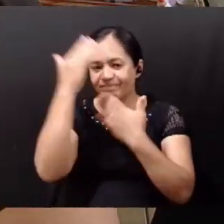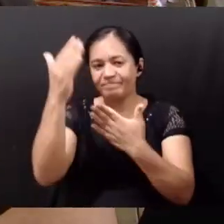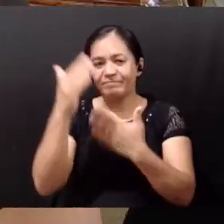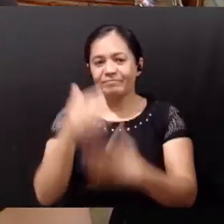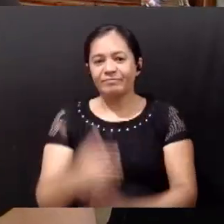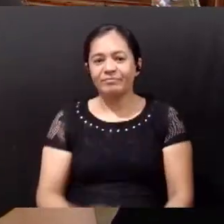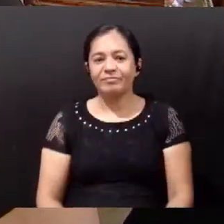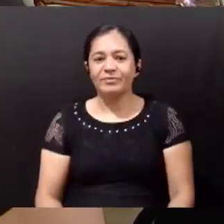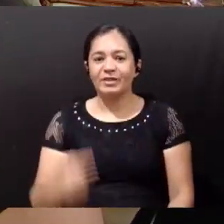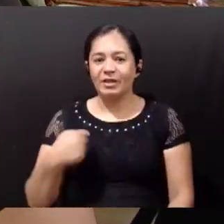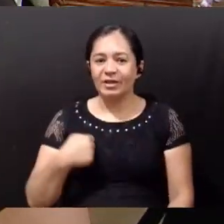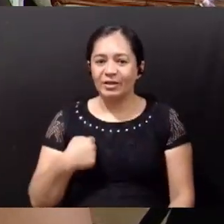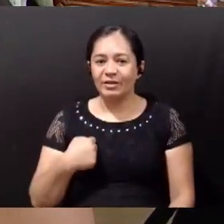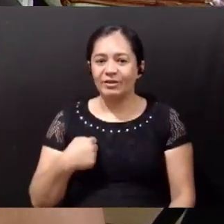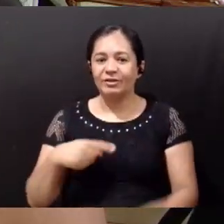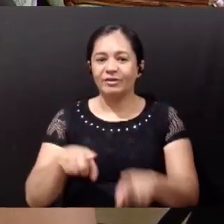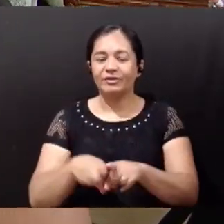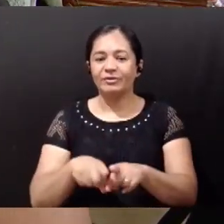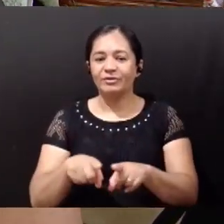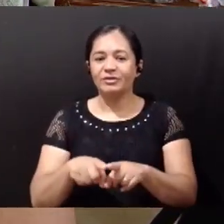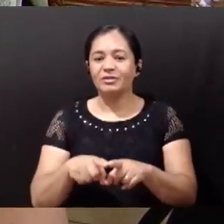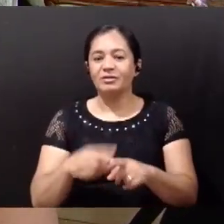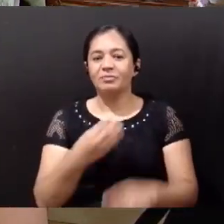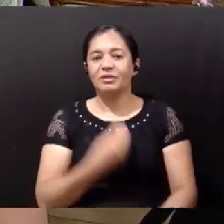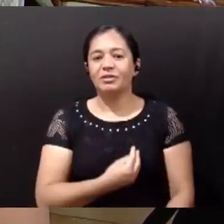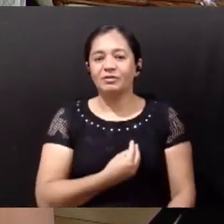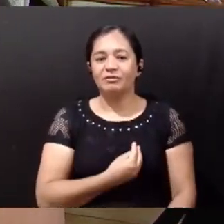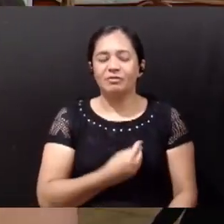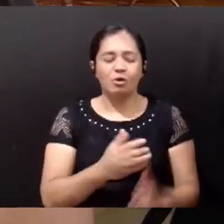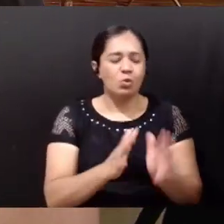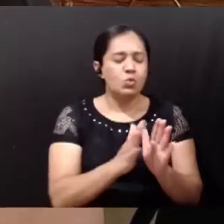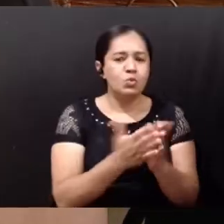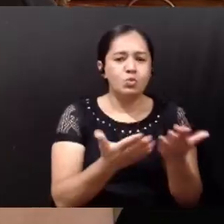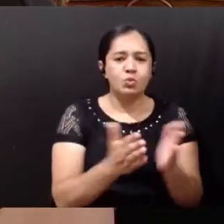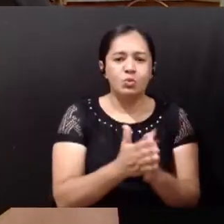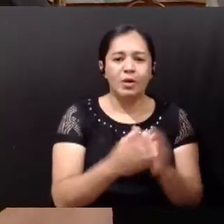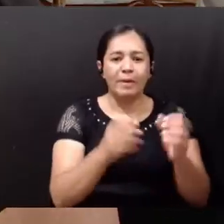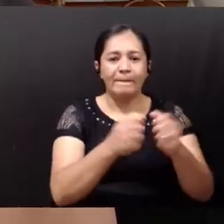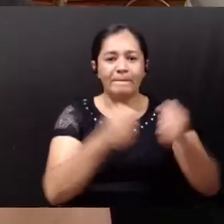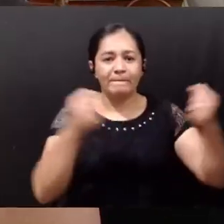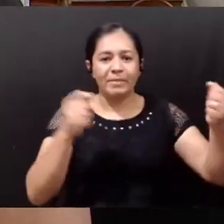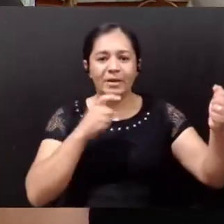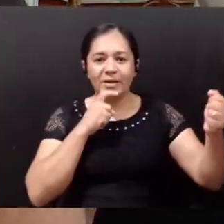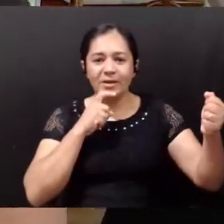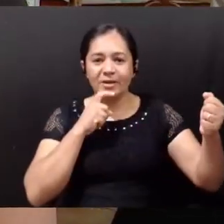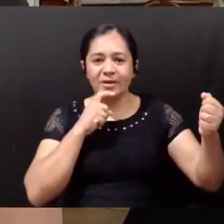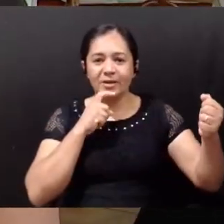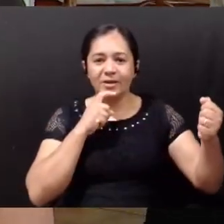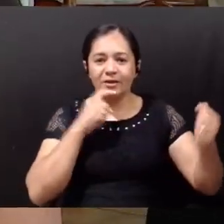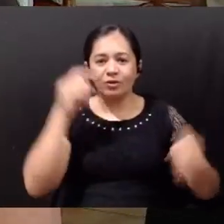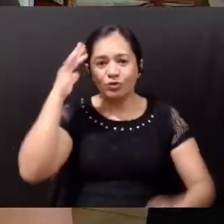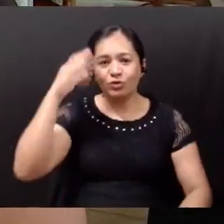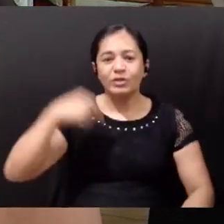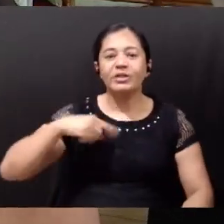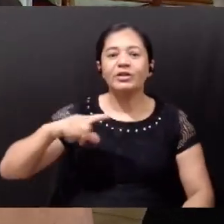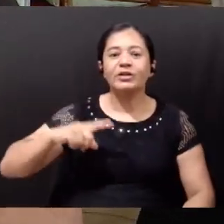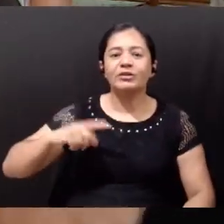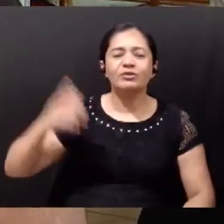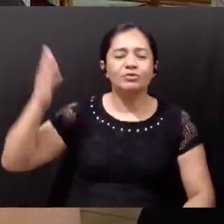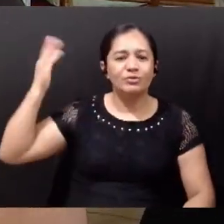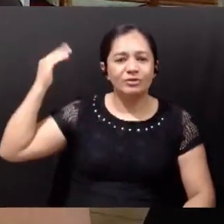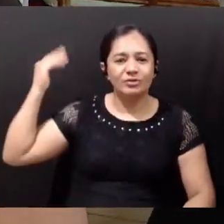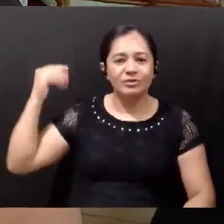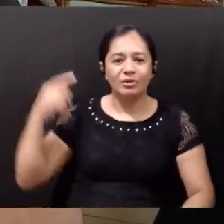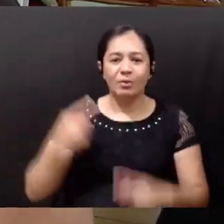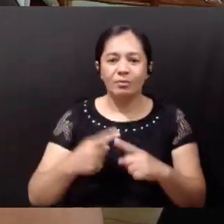um pouco meio precária, tudo. E a geladeira realizou um sonho que eu tinha muito tempo, porque quando eu era pequena,